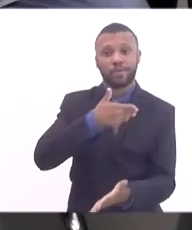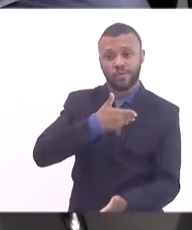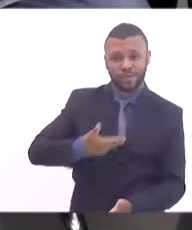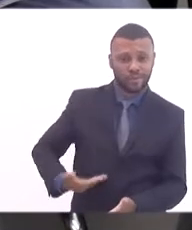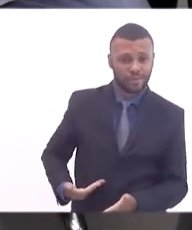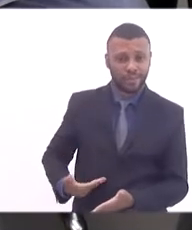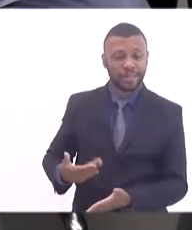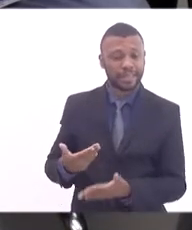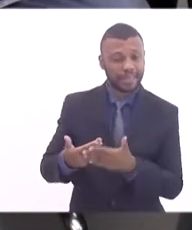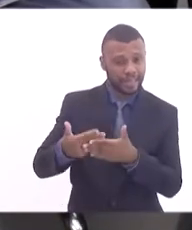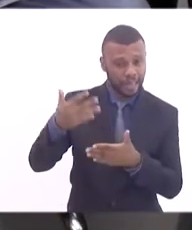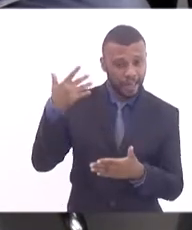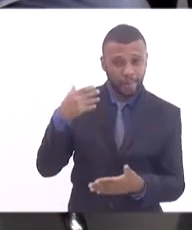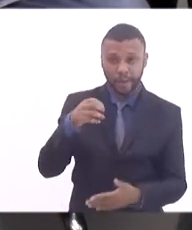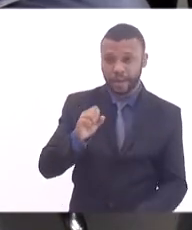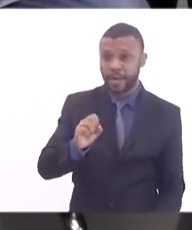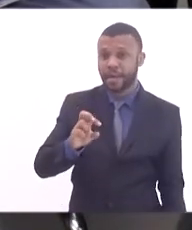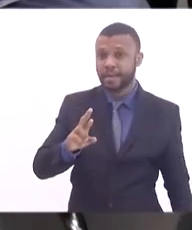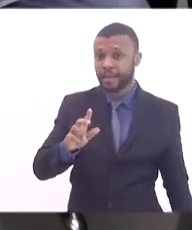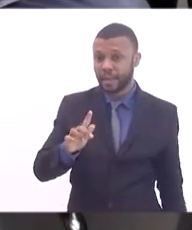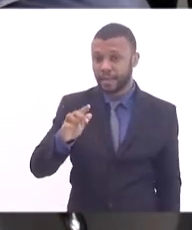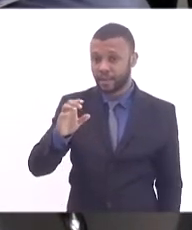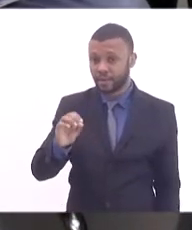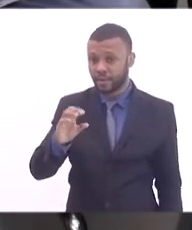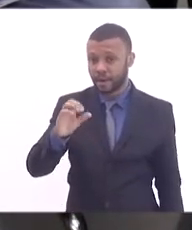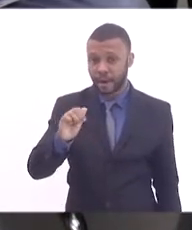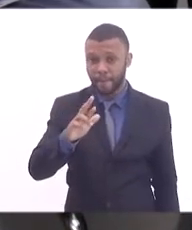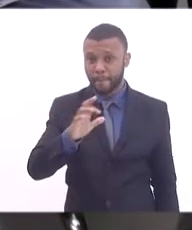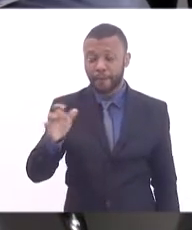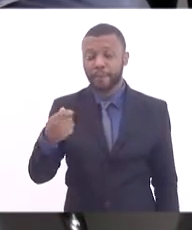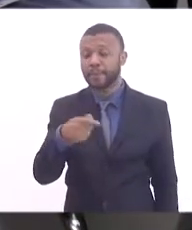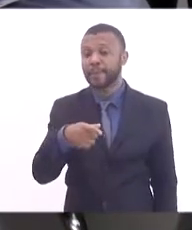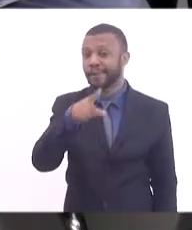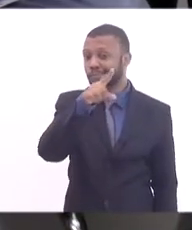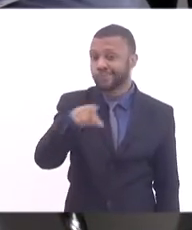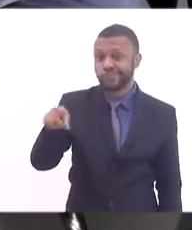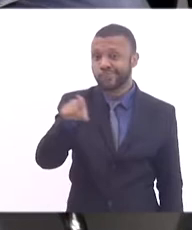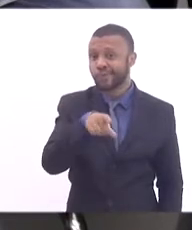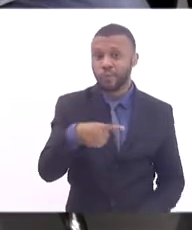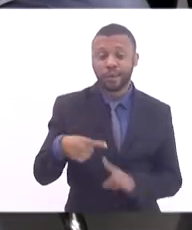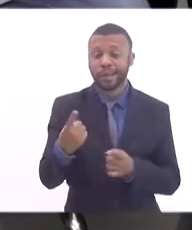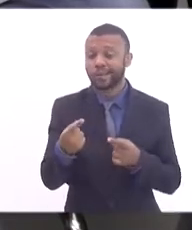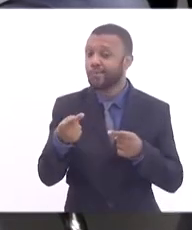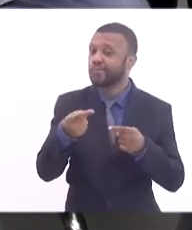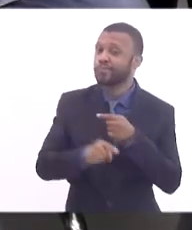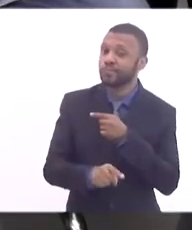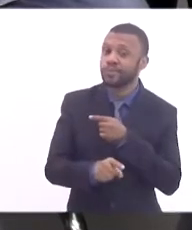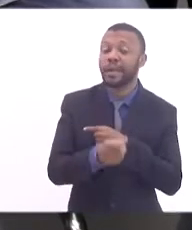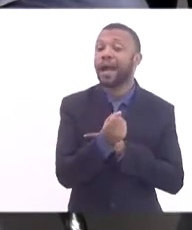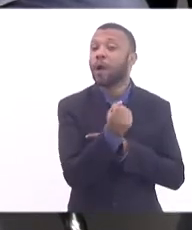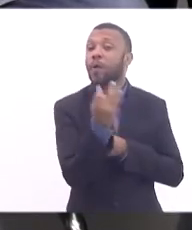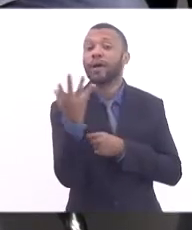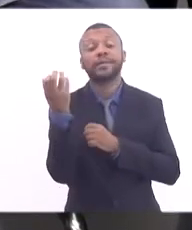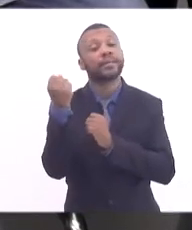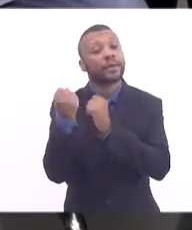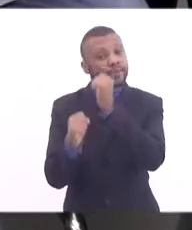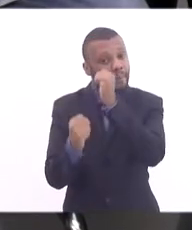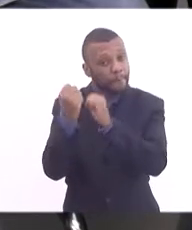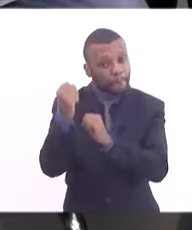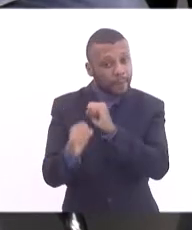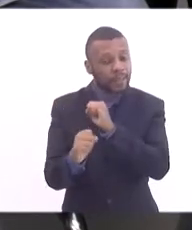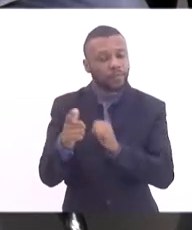Sérgio Cabral a época ele precisa realmente ser revogado Por que ele é hinoko e a quantidade de empresas que foram atraídos